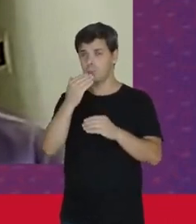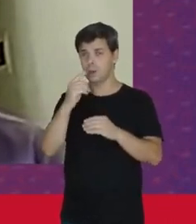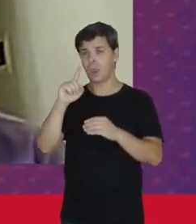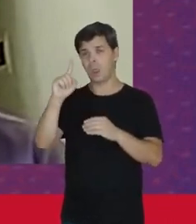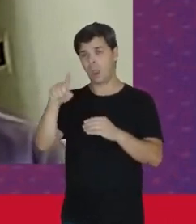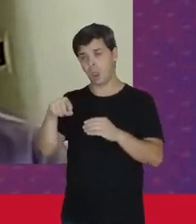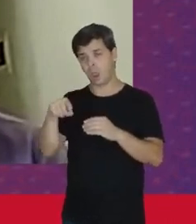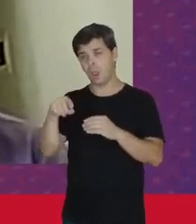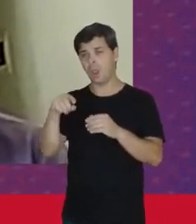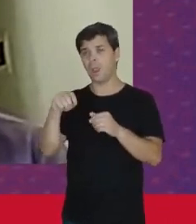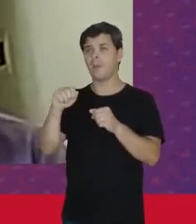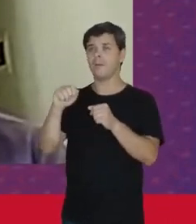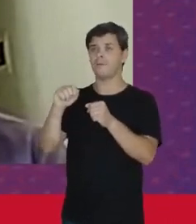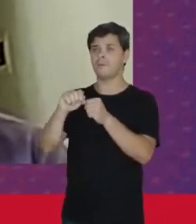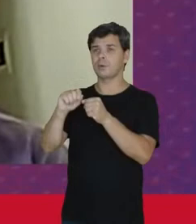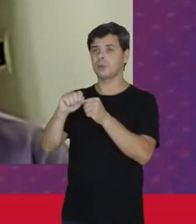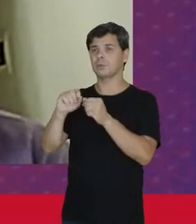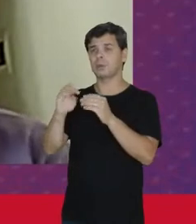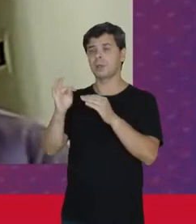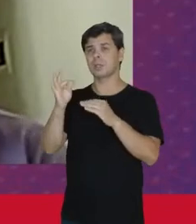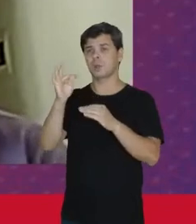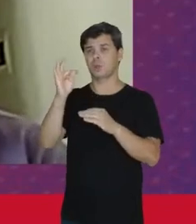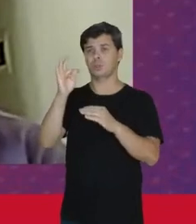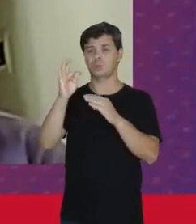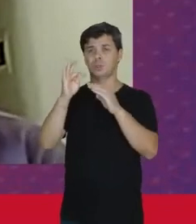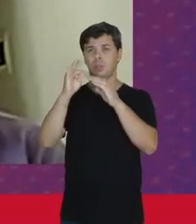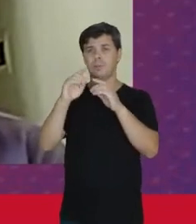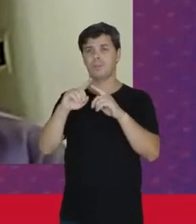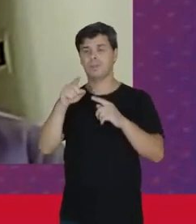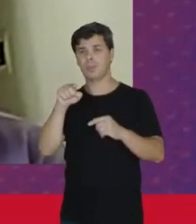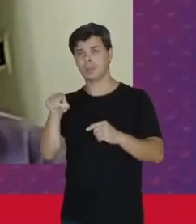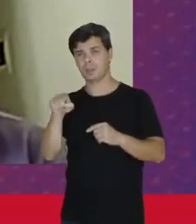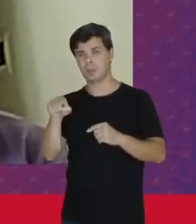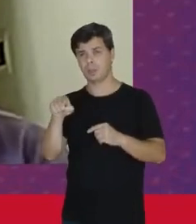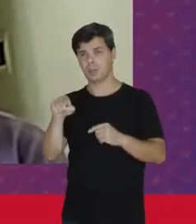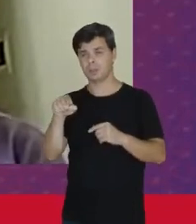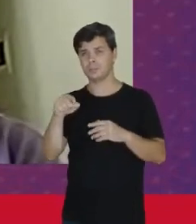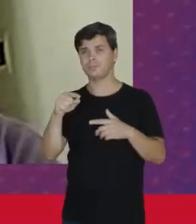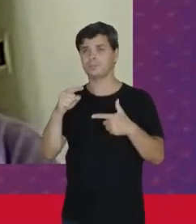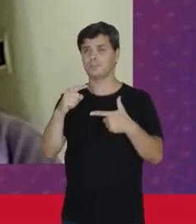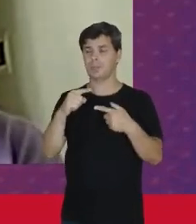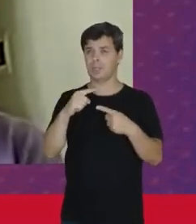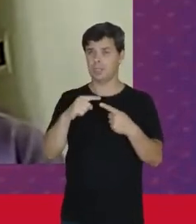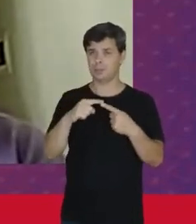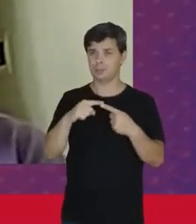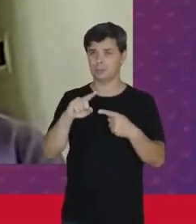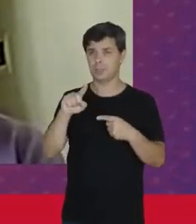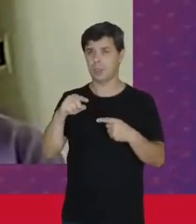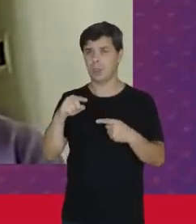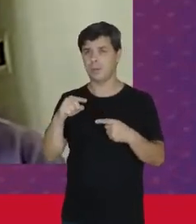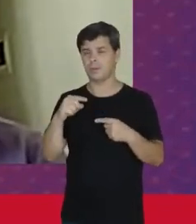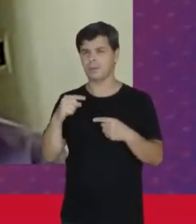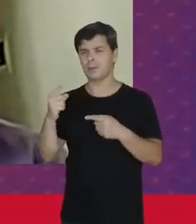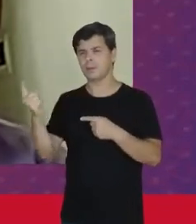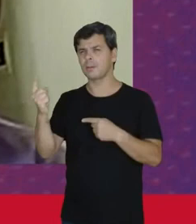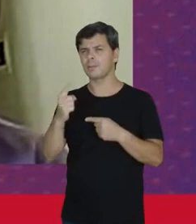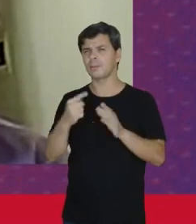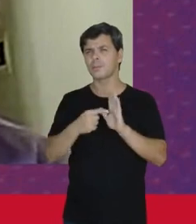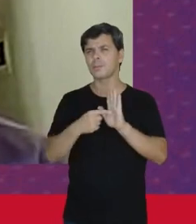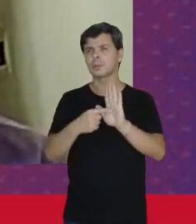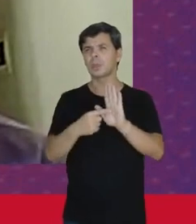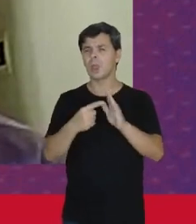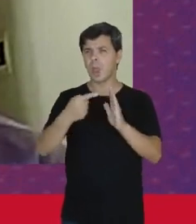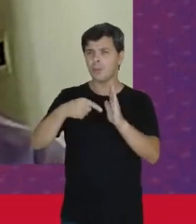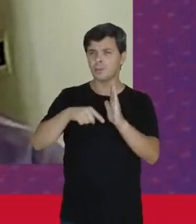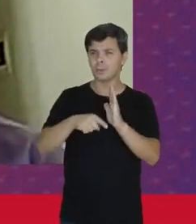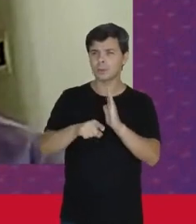possível é a partir desse modelo tecnológico. E um desses itens, e que eu gostaria de trazer aqui, e a gente